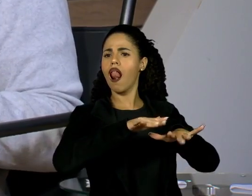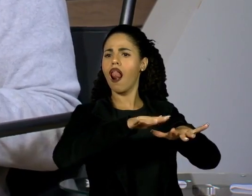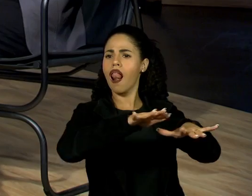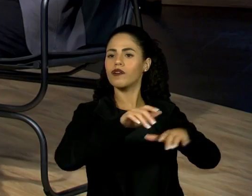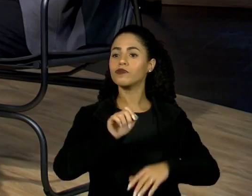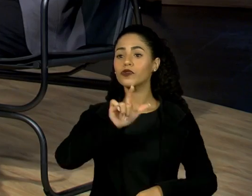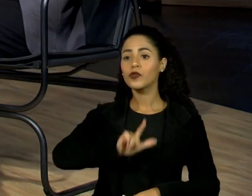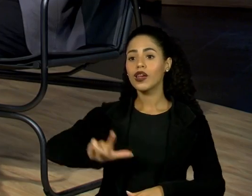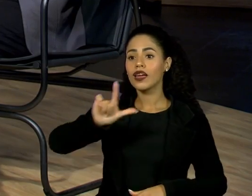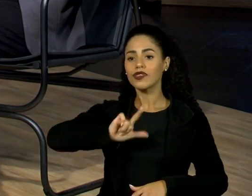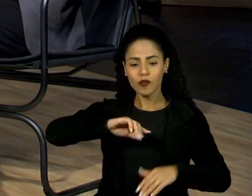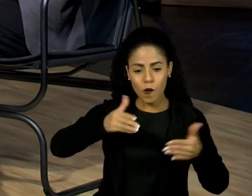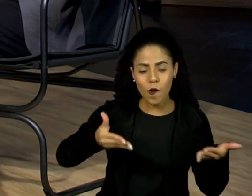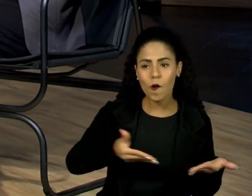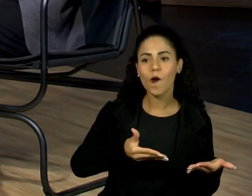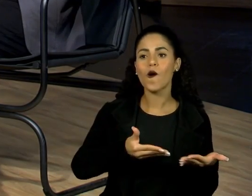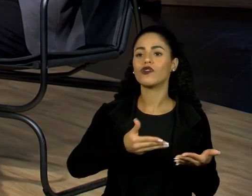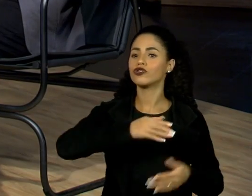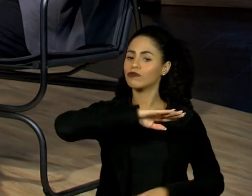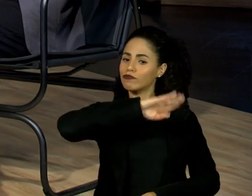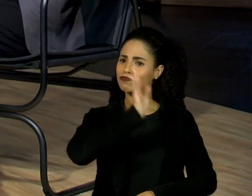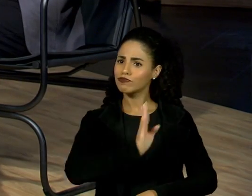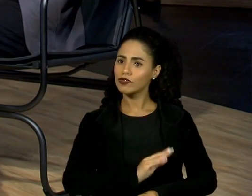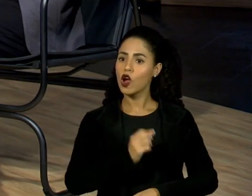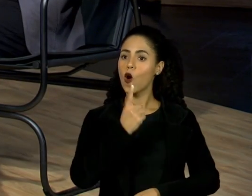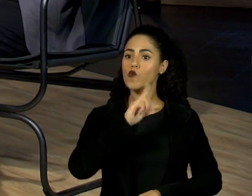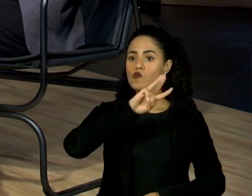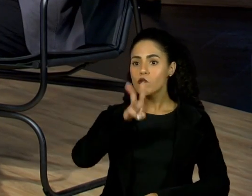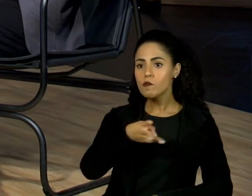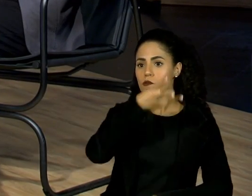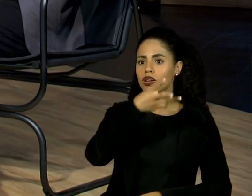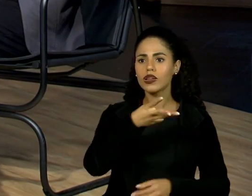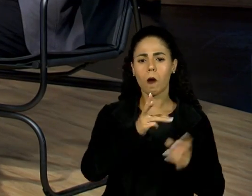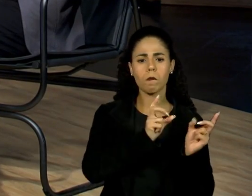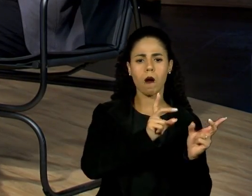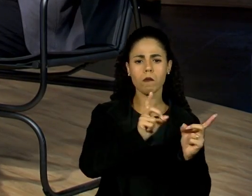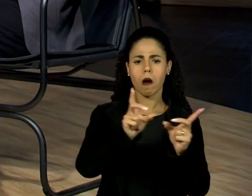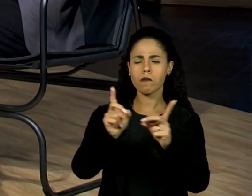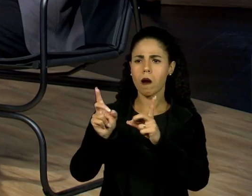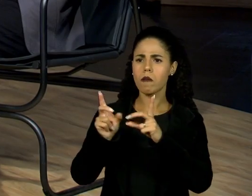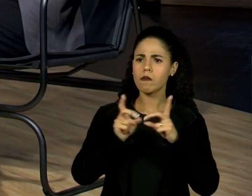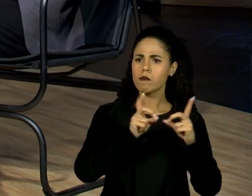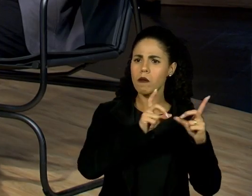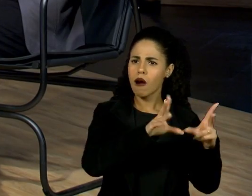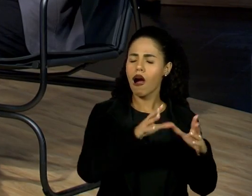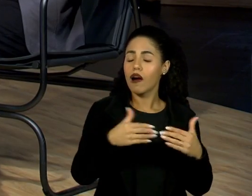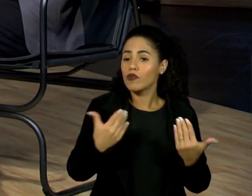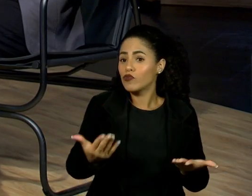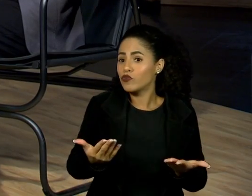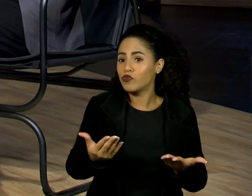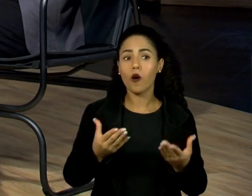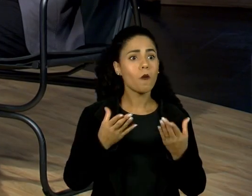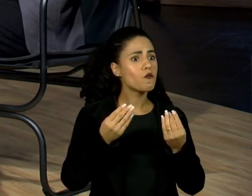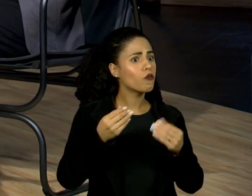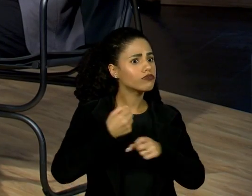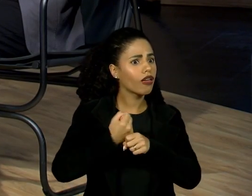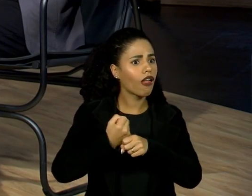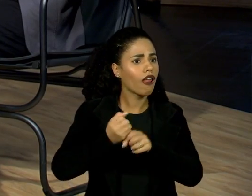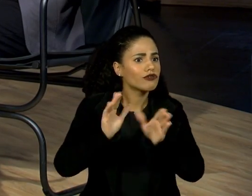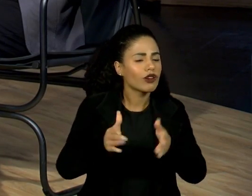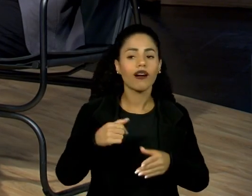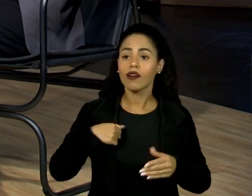literatura contemporânea nacional, vendendo quase 1 milhão de exemplares, que não é visto há... Muito tempo. Assim, mas muitos anos